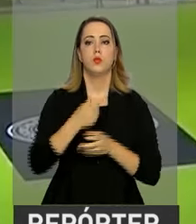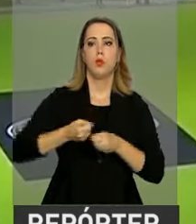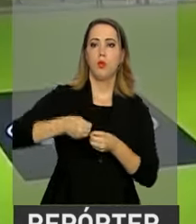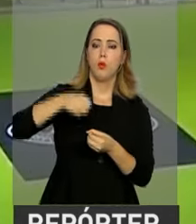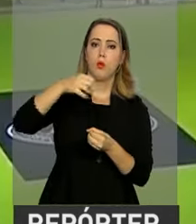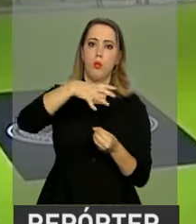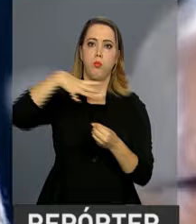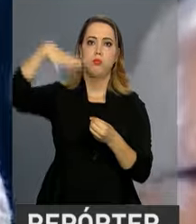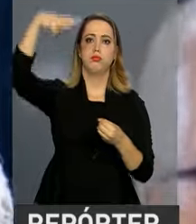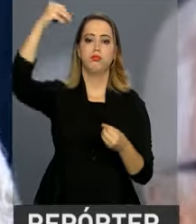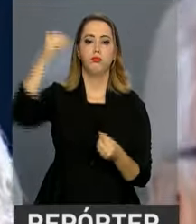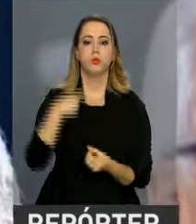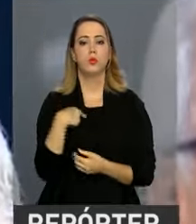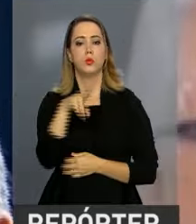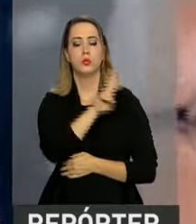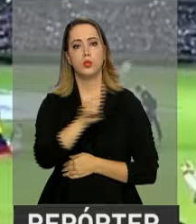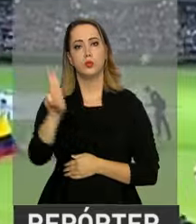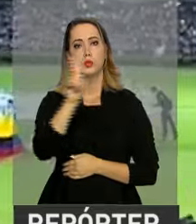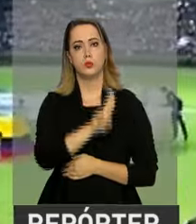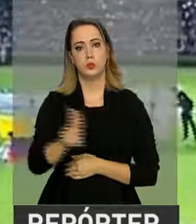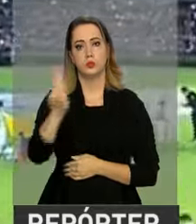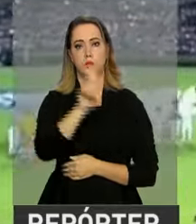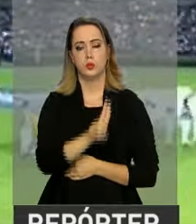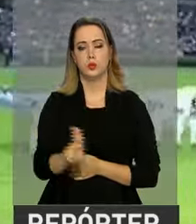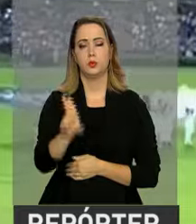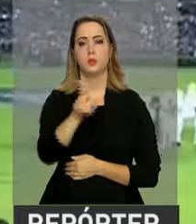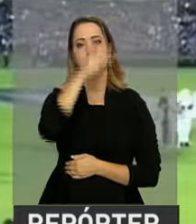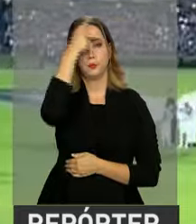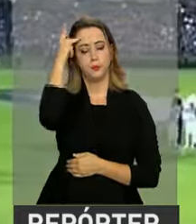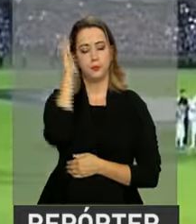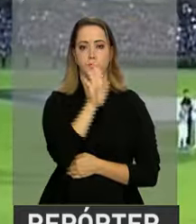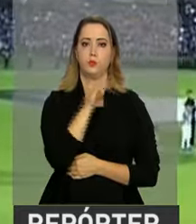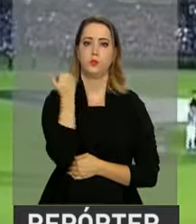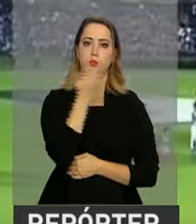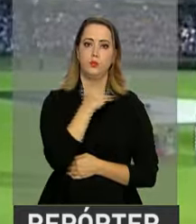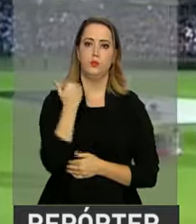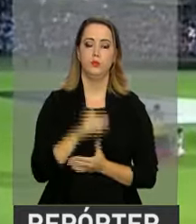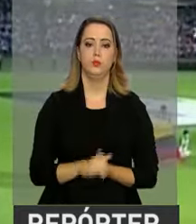eram anunciados os nomes dos jogadores mortos no acidente.